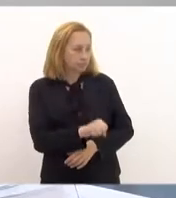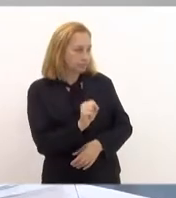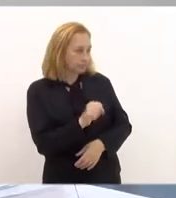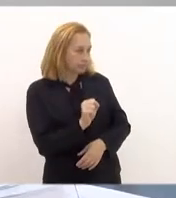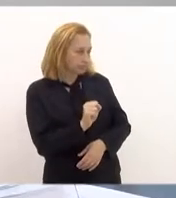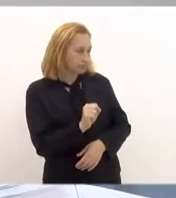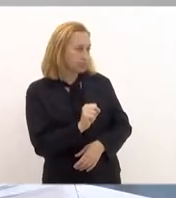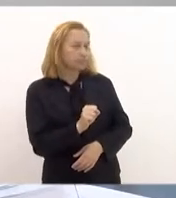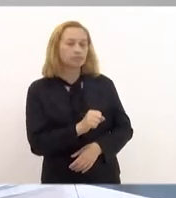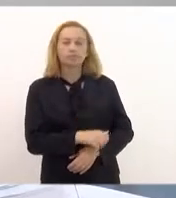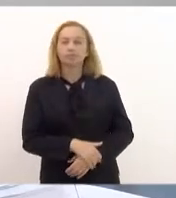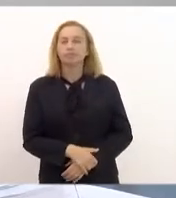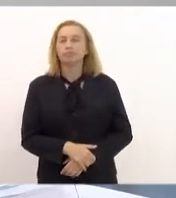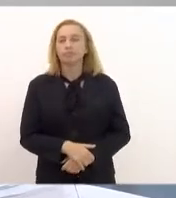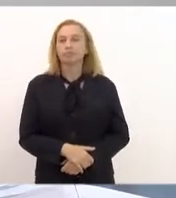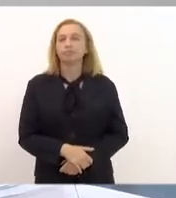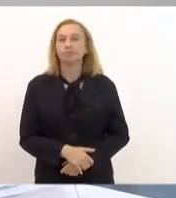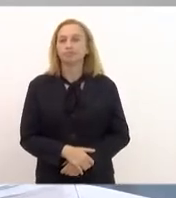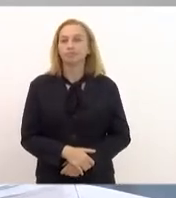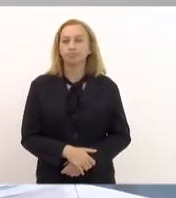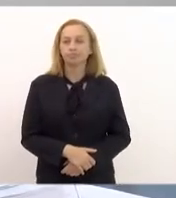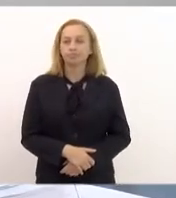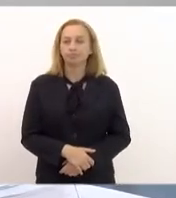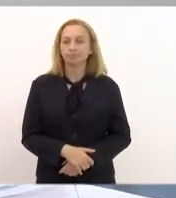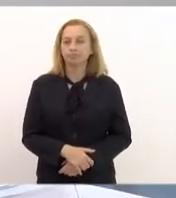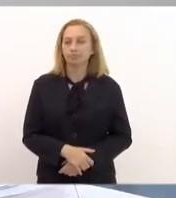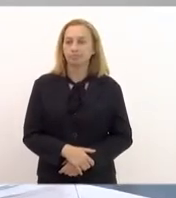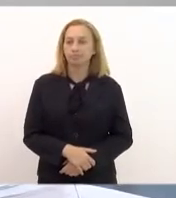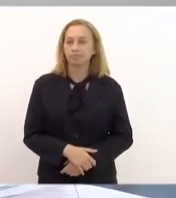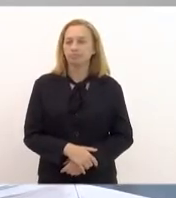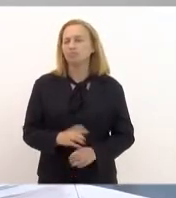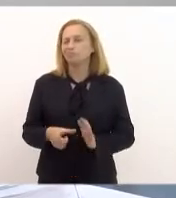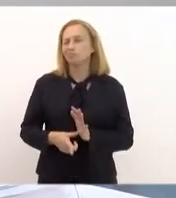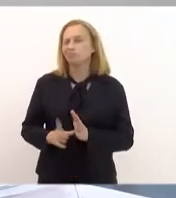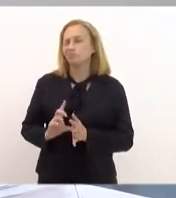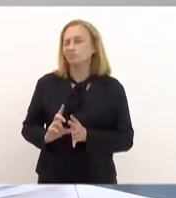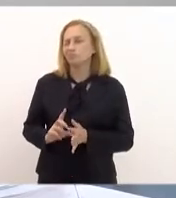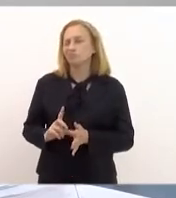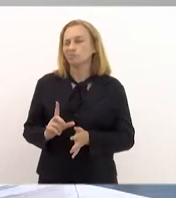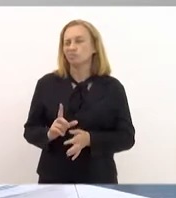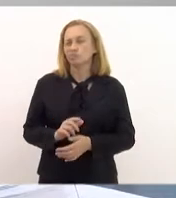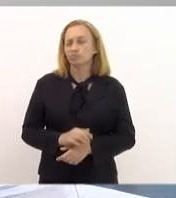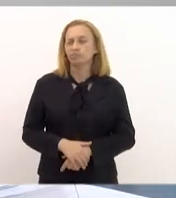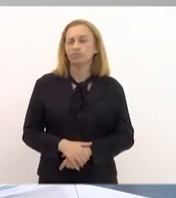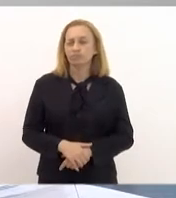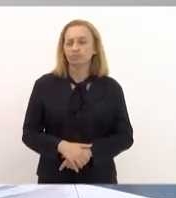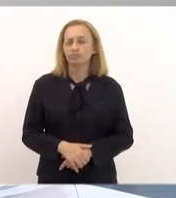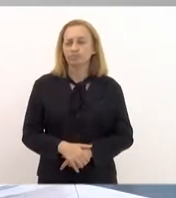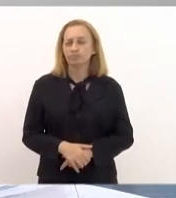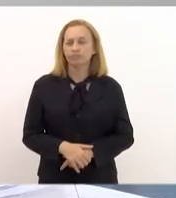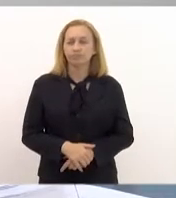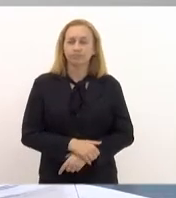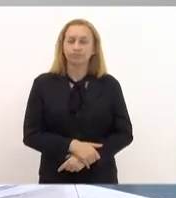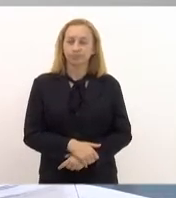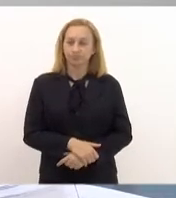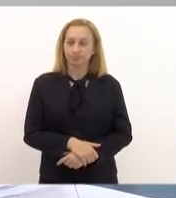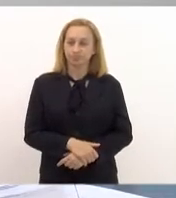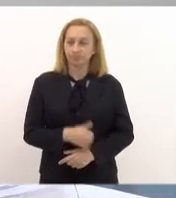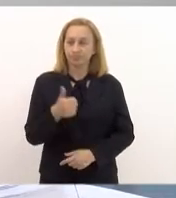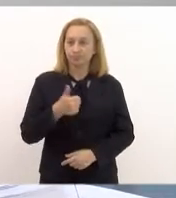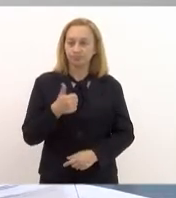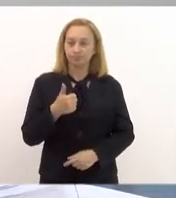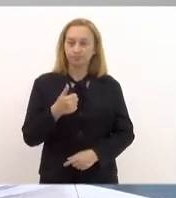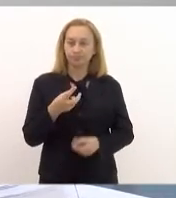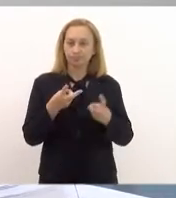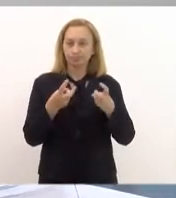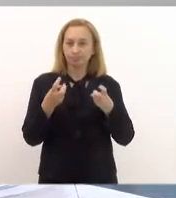gente desejaria. Não foi 2008, foi antes disso. Antes disso. Bom, essa é a primeira